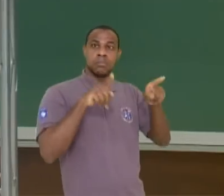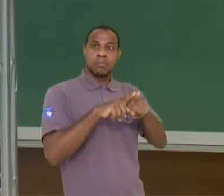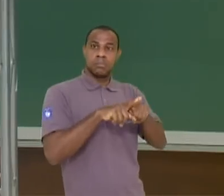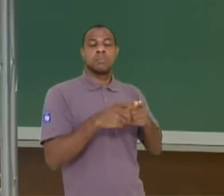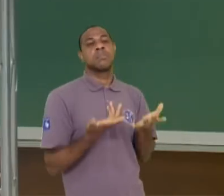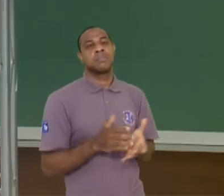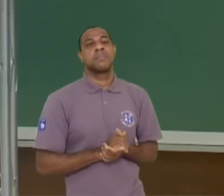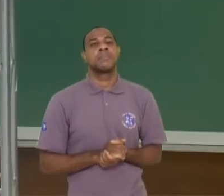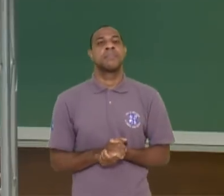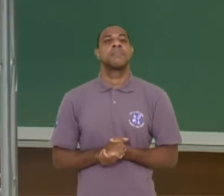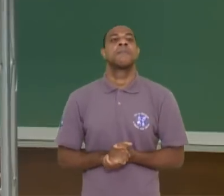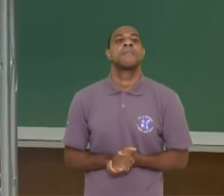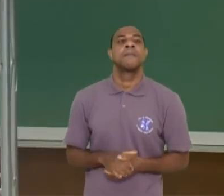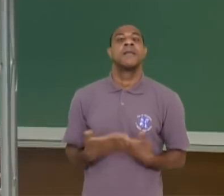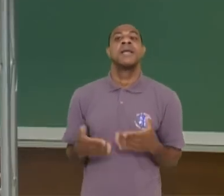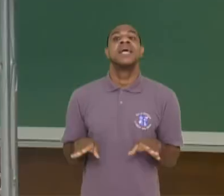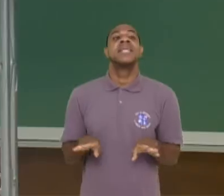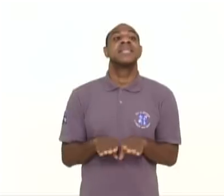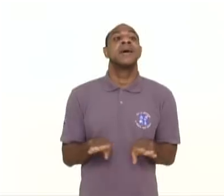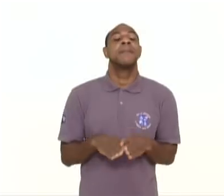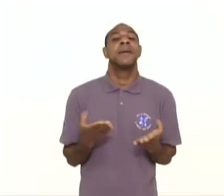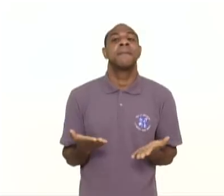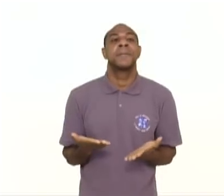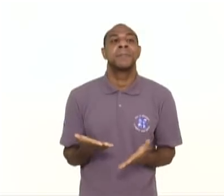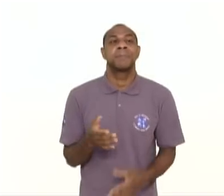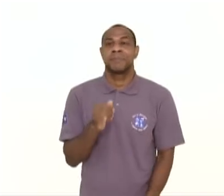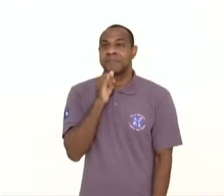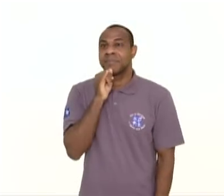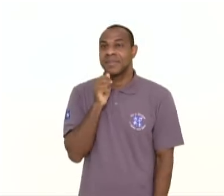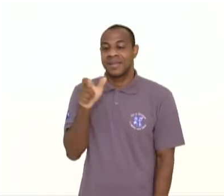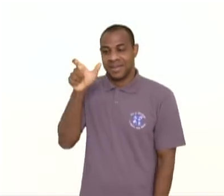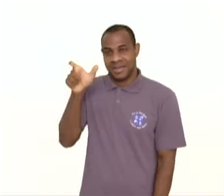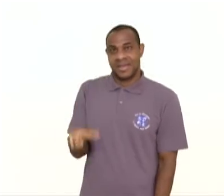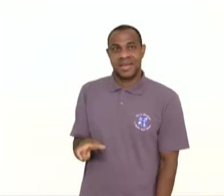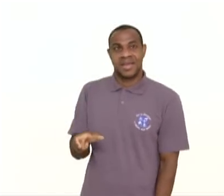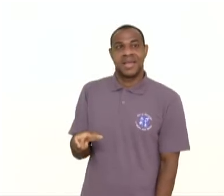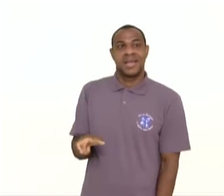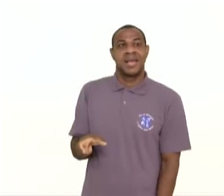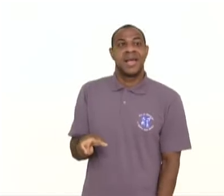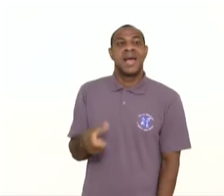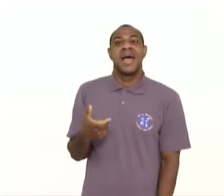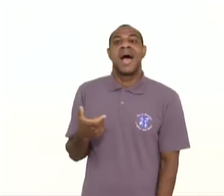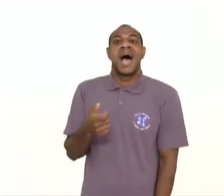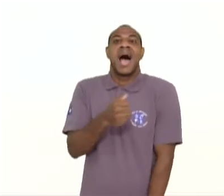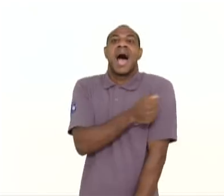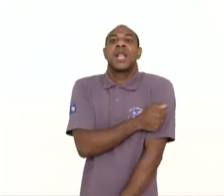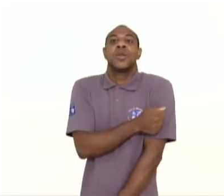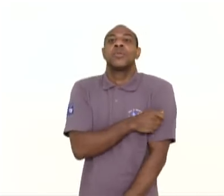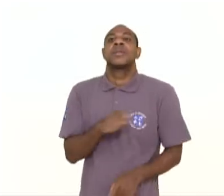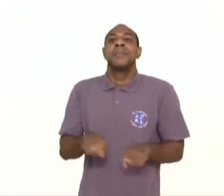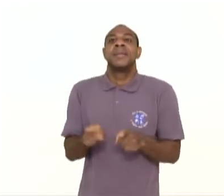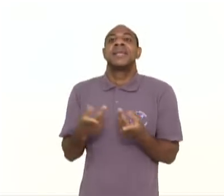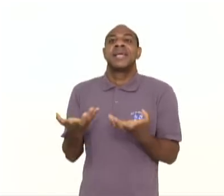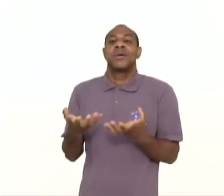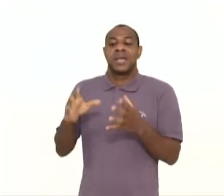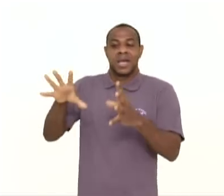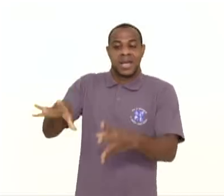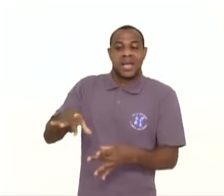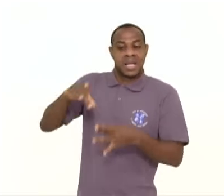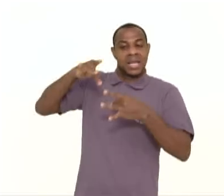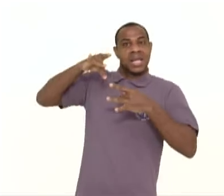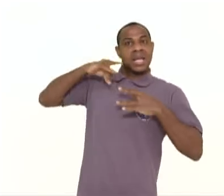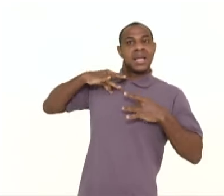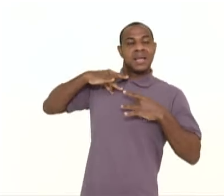de observar o outro e tentar se passar pelo outro. Então dentro do marketing, o pessoal do marketing acaba explorando muito isso daí, né? Então